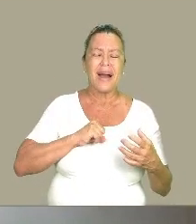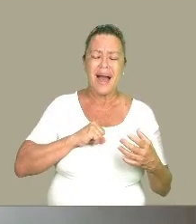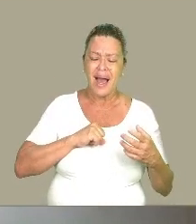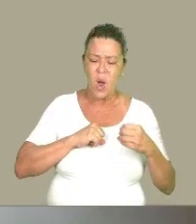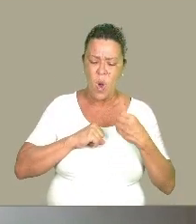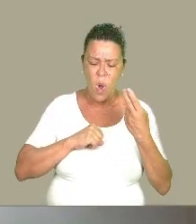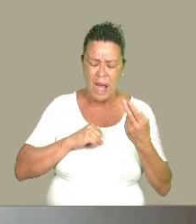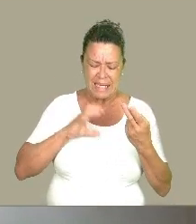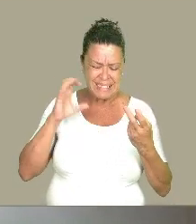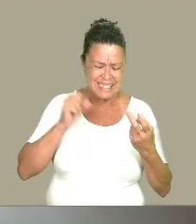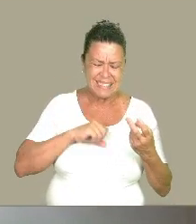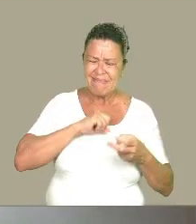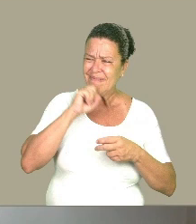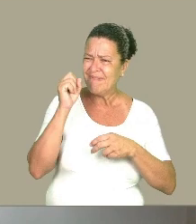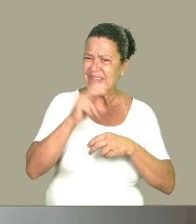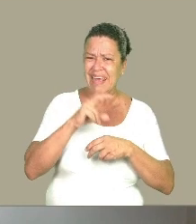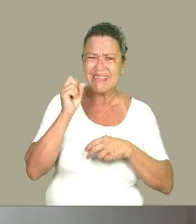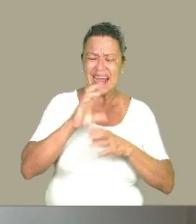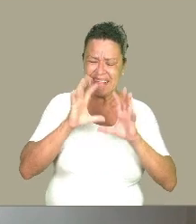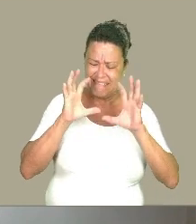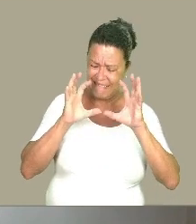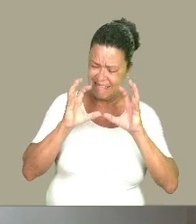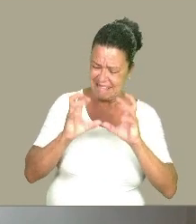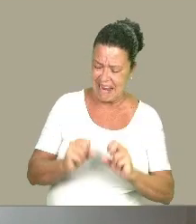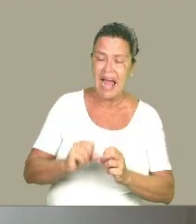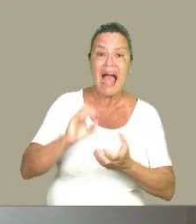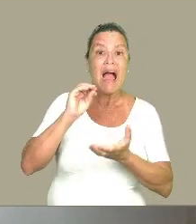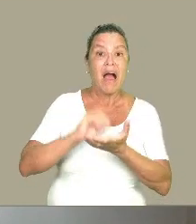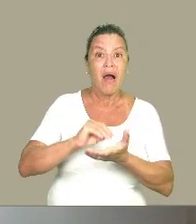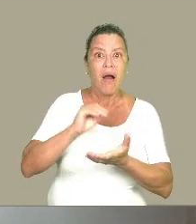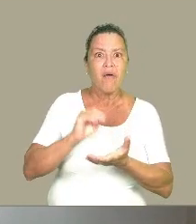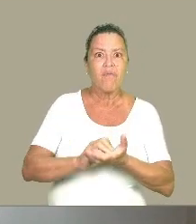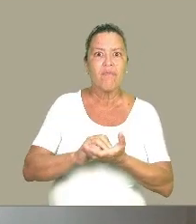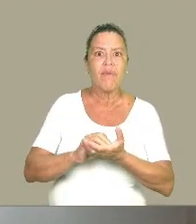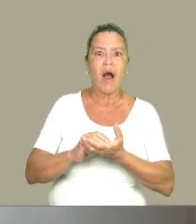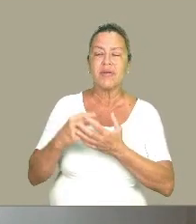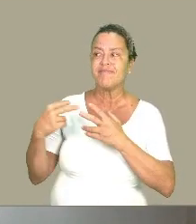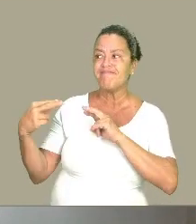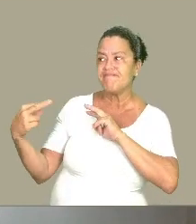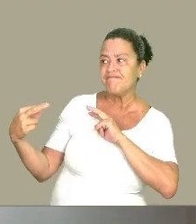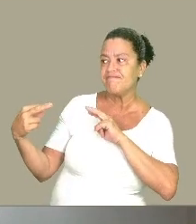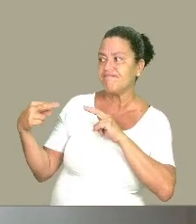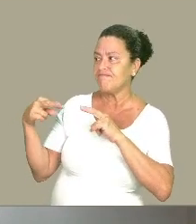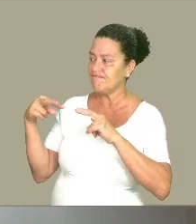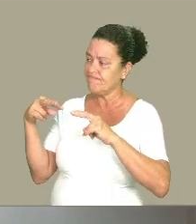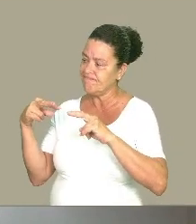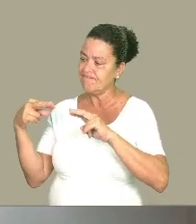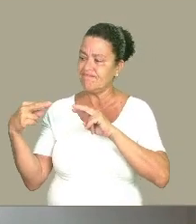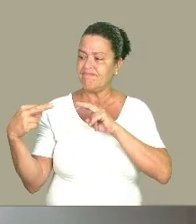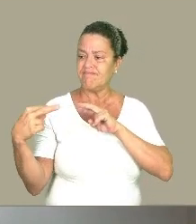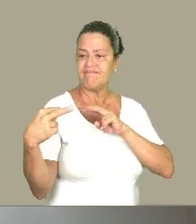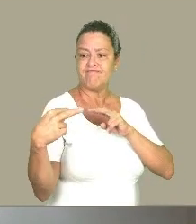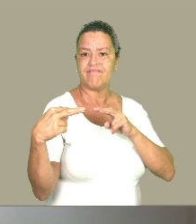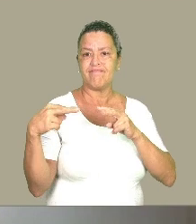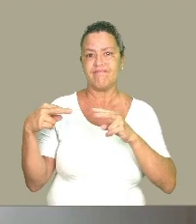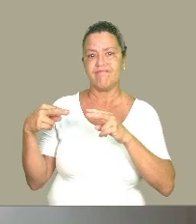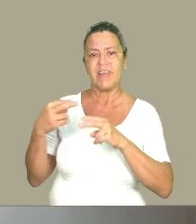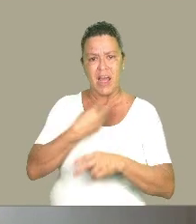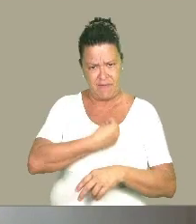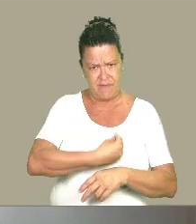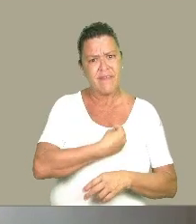quanto envenenam toda a existência, a falta de simpatia entre os seres destinados a viver